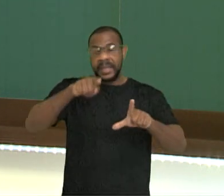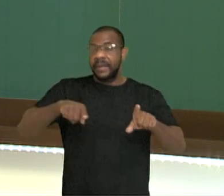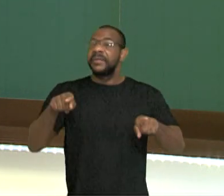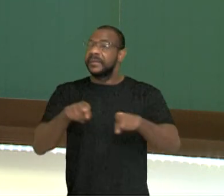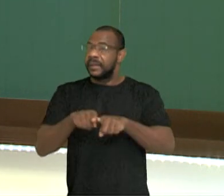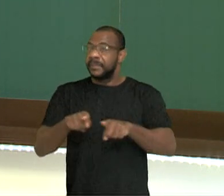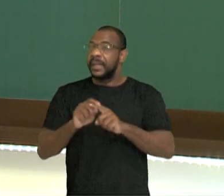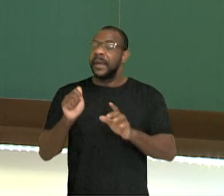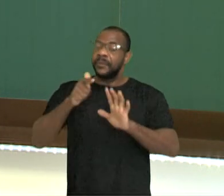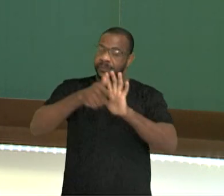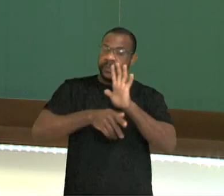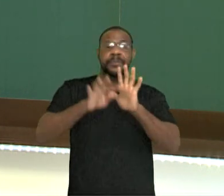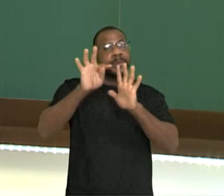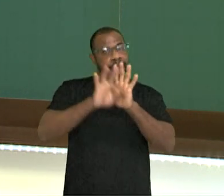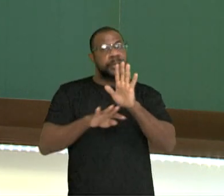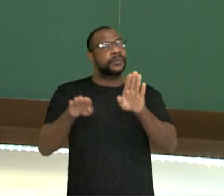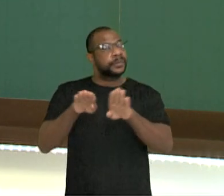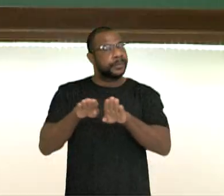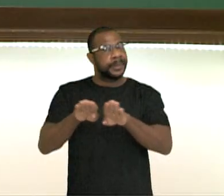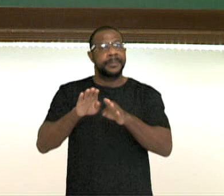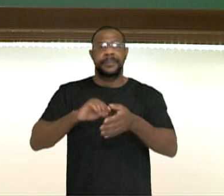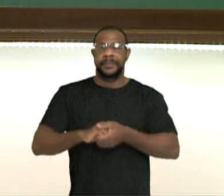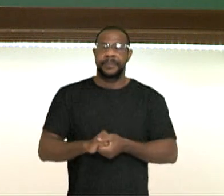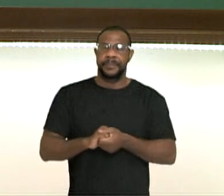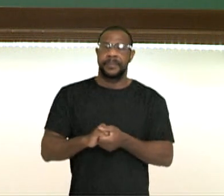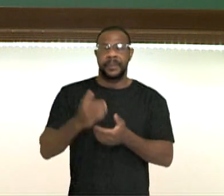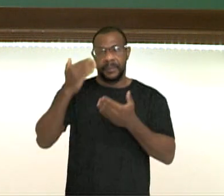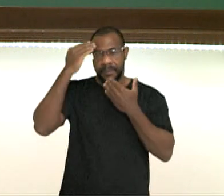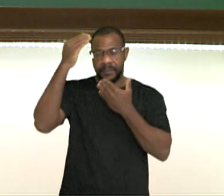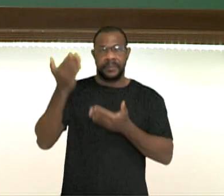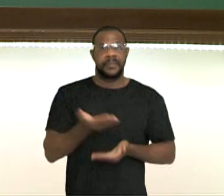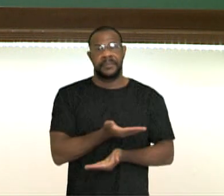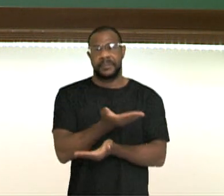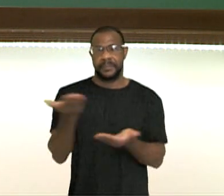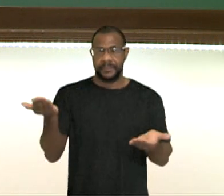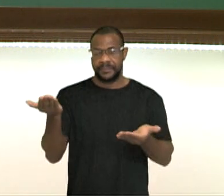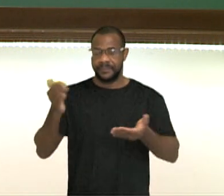um gênero textual. Legal? Então, agradeço a você que